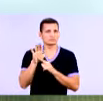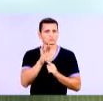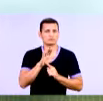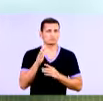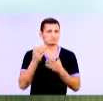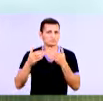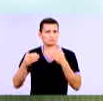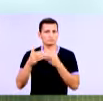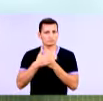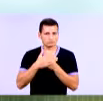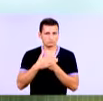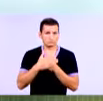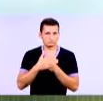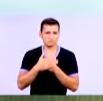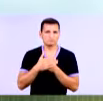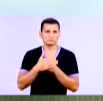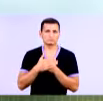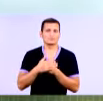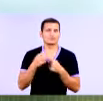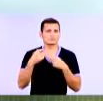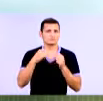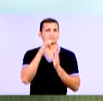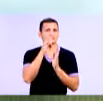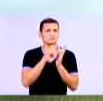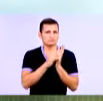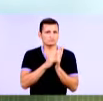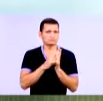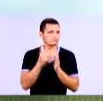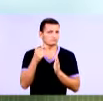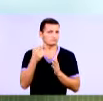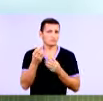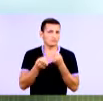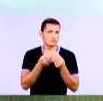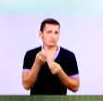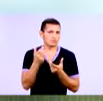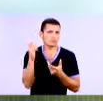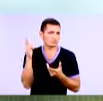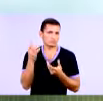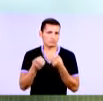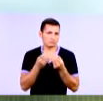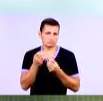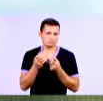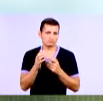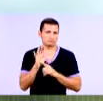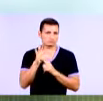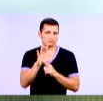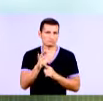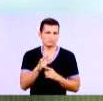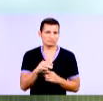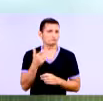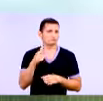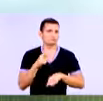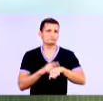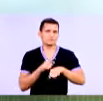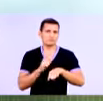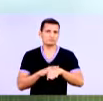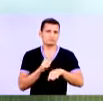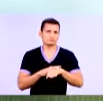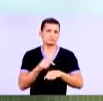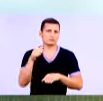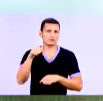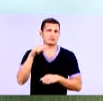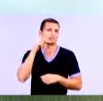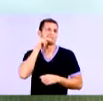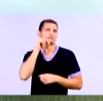congestionada, né? Vai ajudar todo mundo. Mas tem que baixar, não tem outra forma, pessoal. nós não temos muito tempo para mandar daqui de